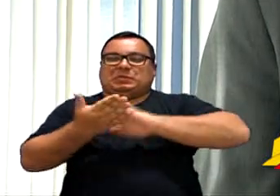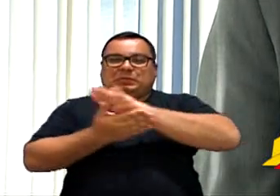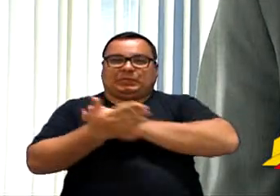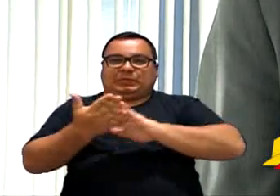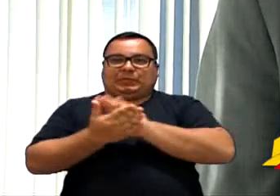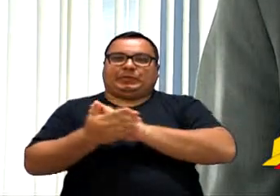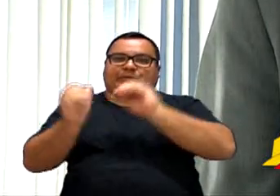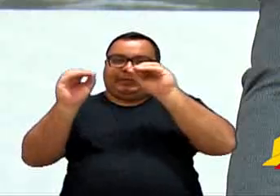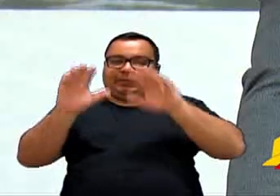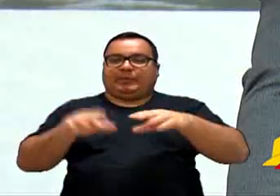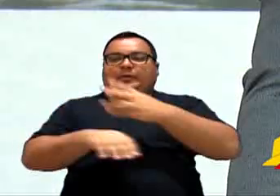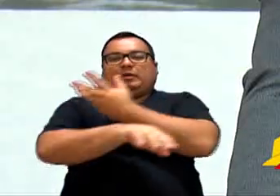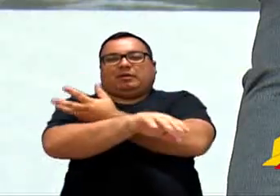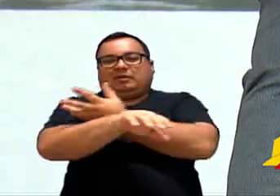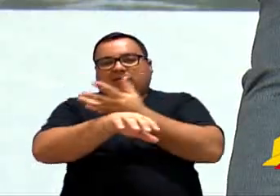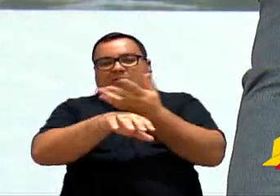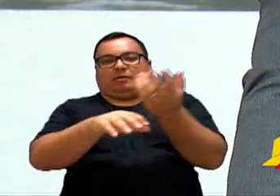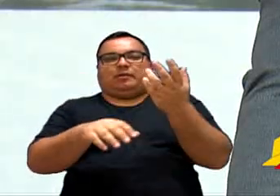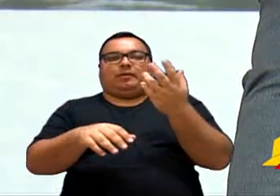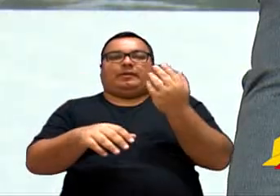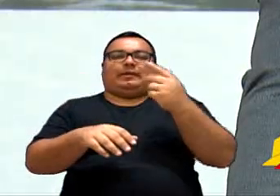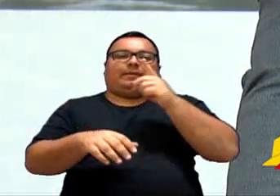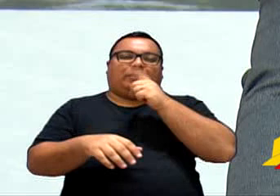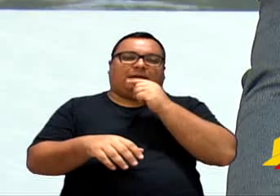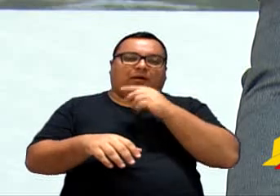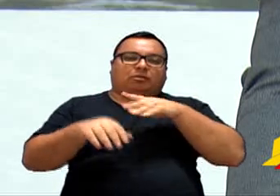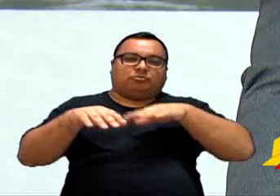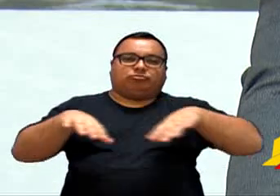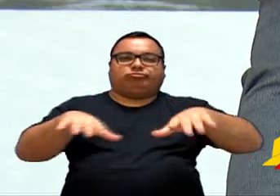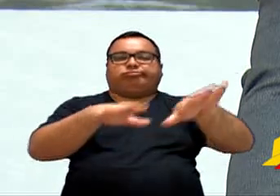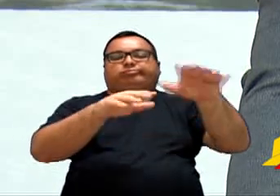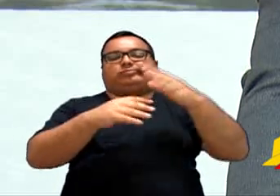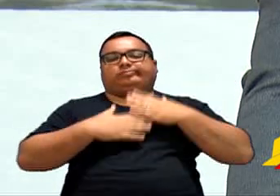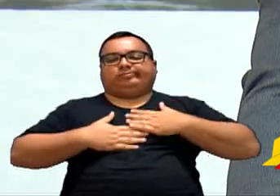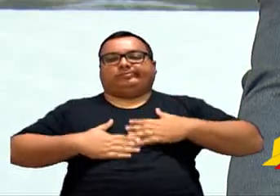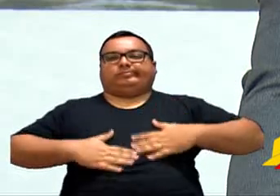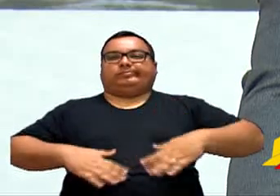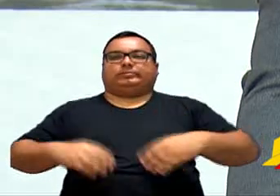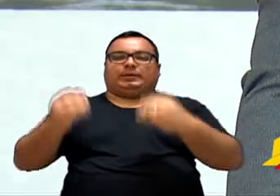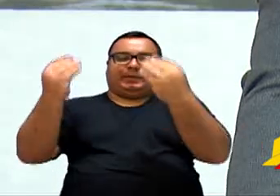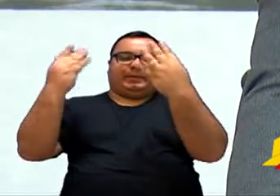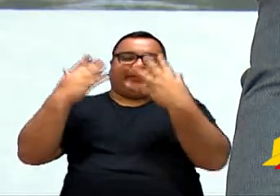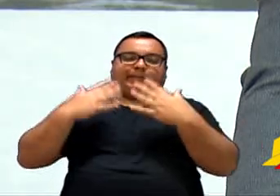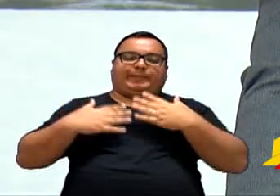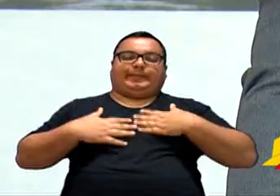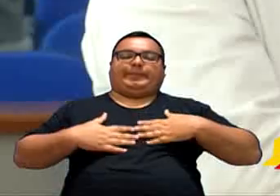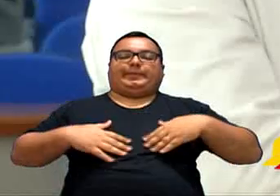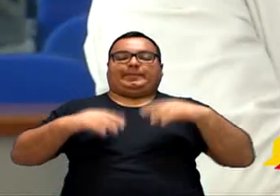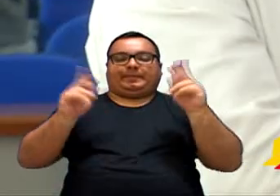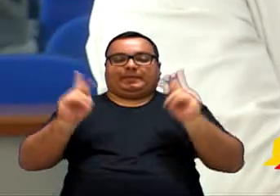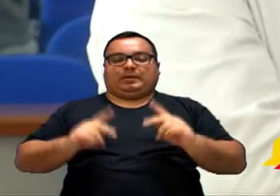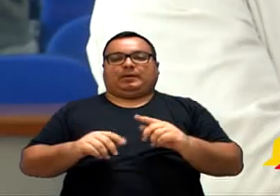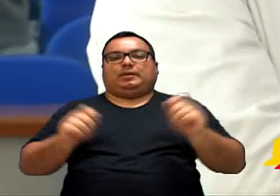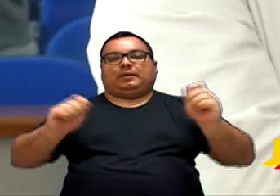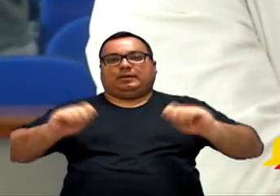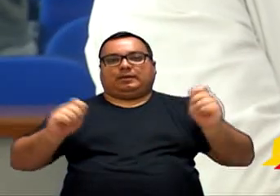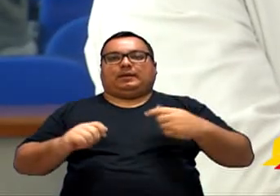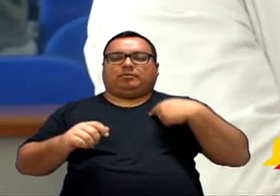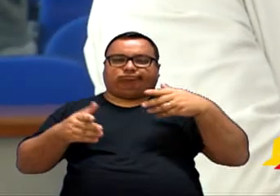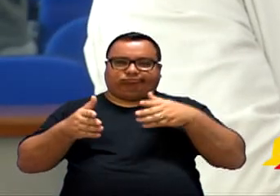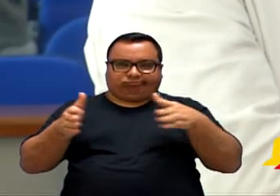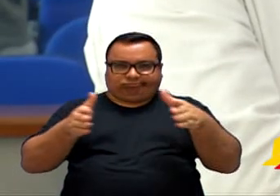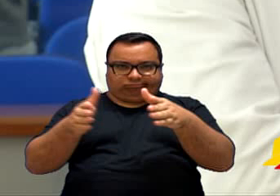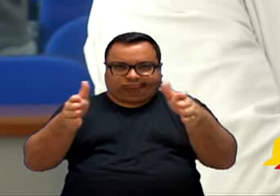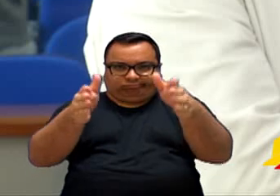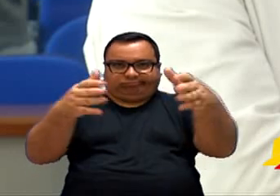verdejantes. Leva-me para junto das águas e descansos e refrigera-me a alma. Guia-me pelas veredas da